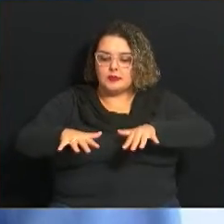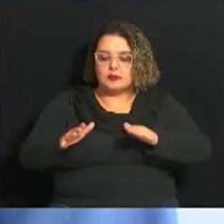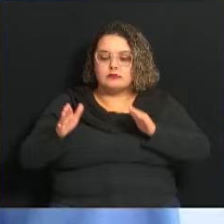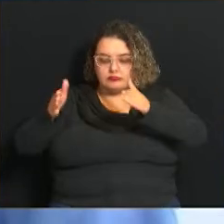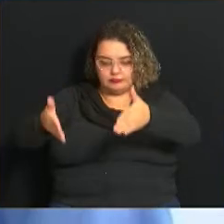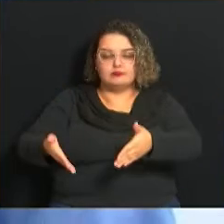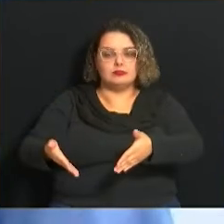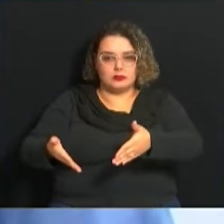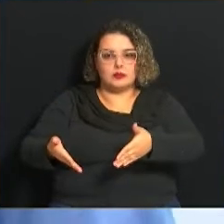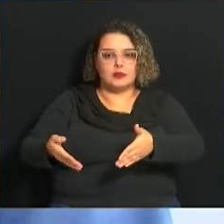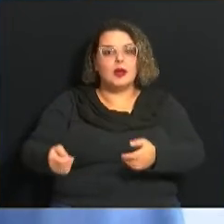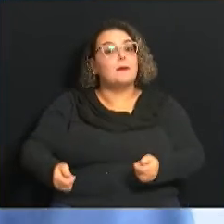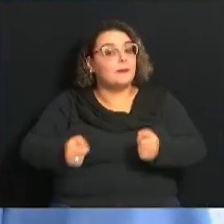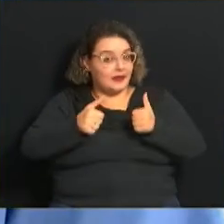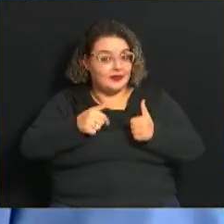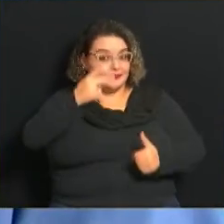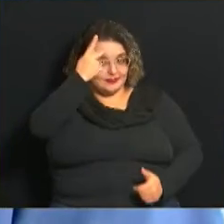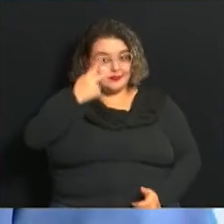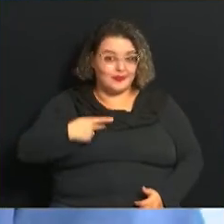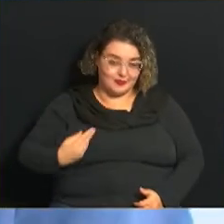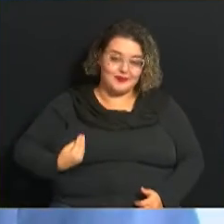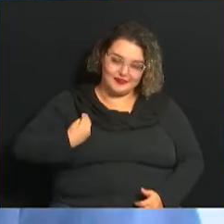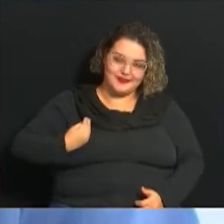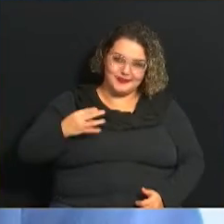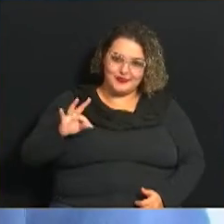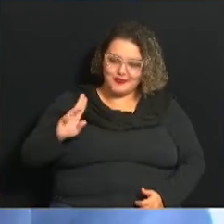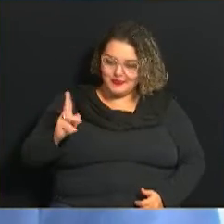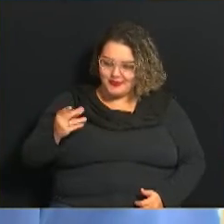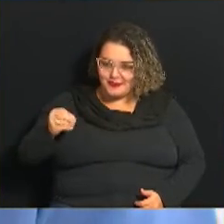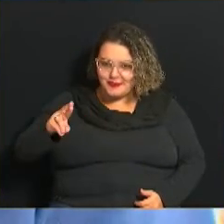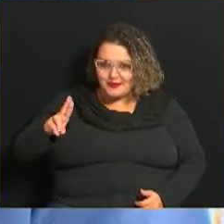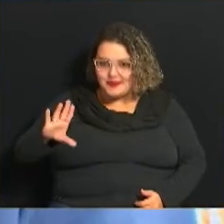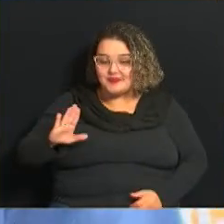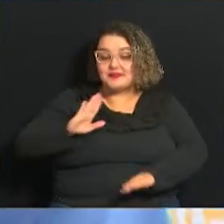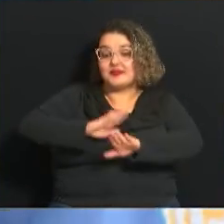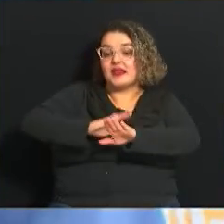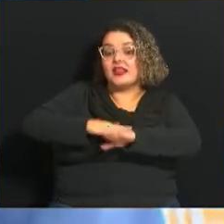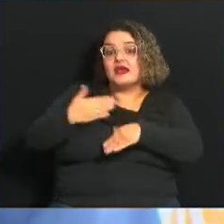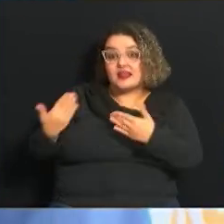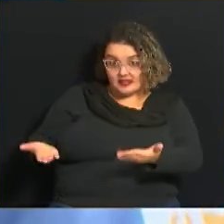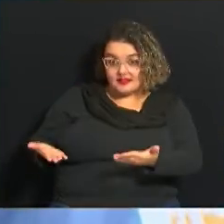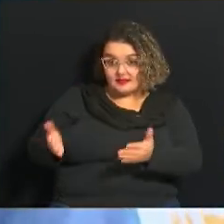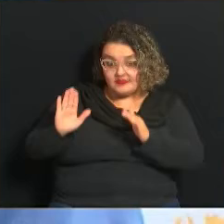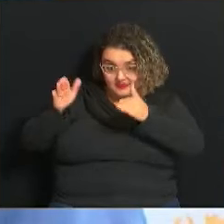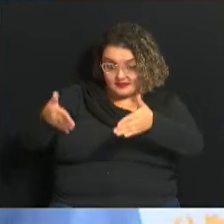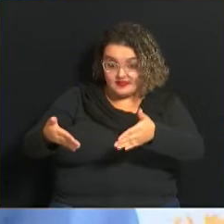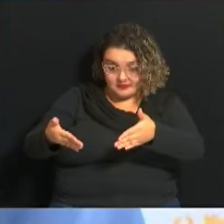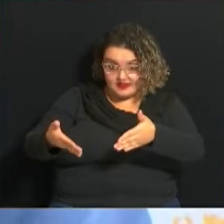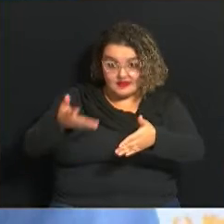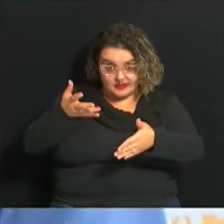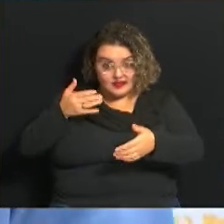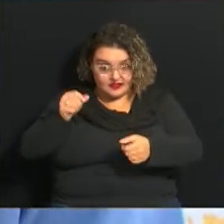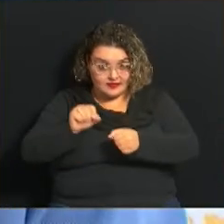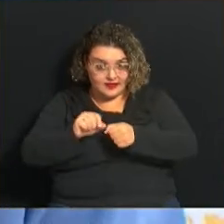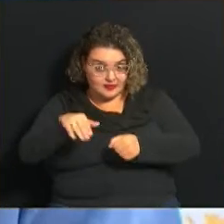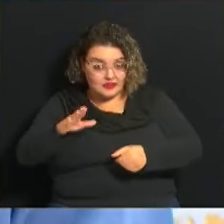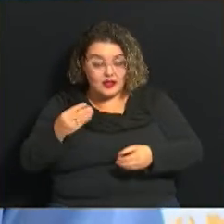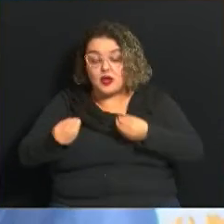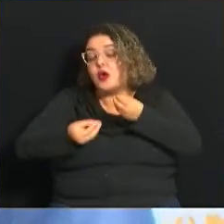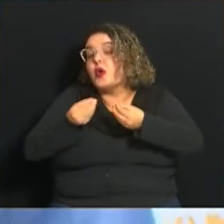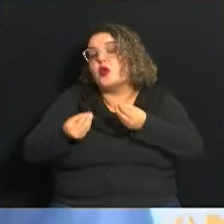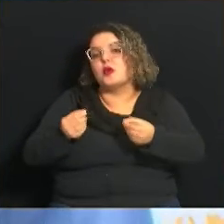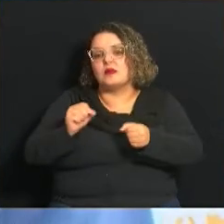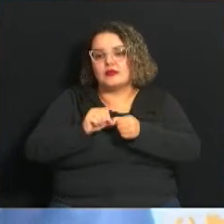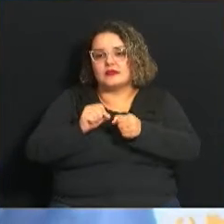sido muito favorável para a vida mesmo do Thor, né. E ações como essa aí voltadas para o Thor, vocês pretendem fazer mais? Como que vai ser essa mobilização?